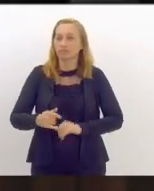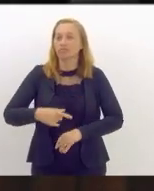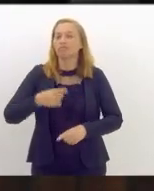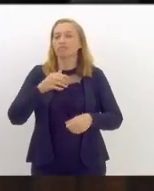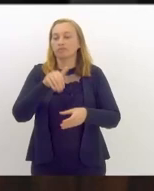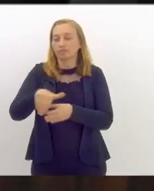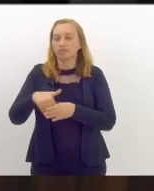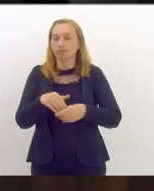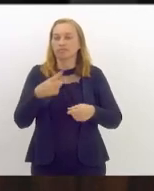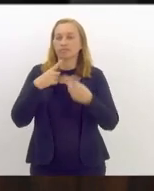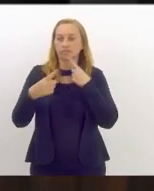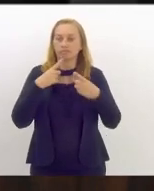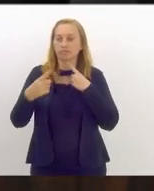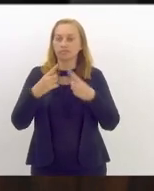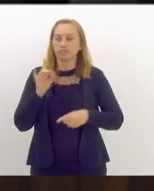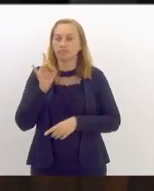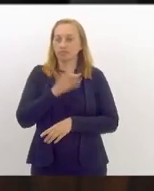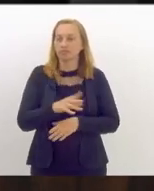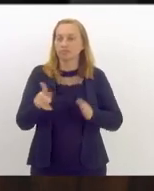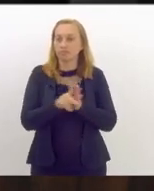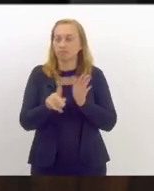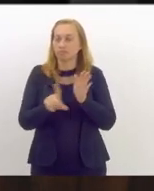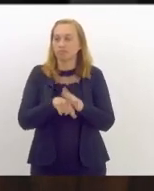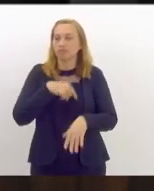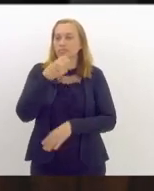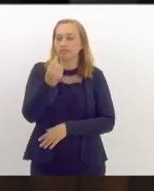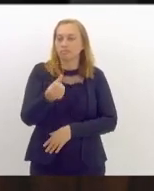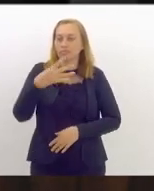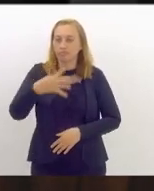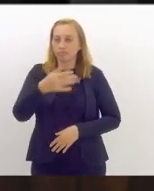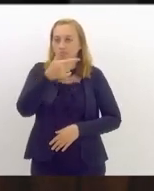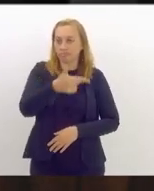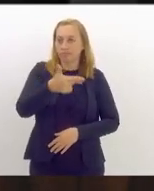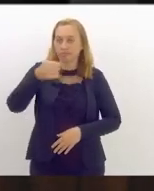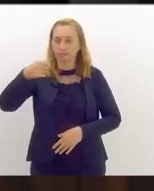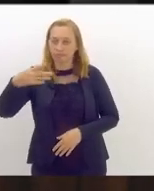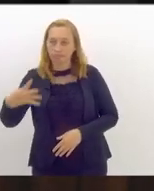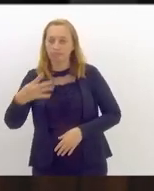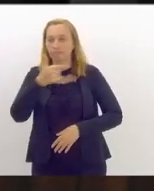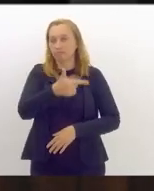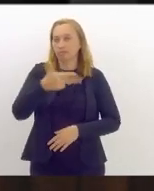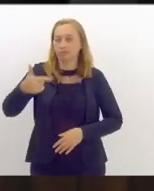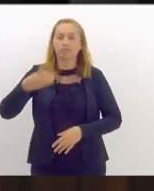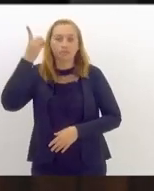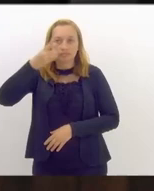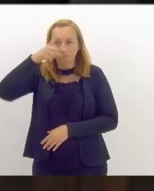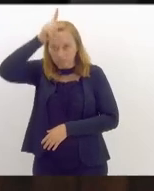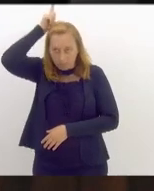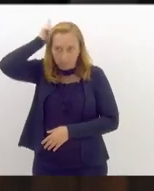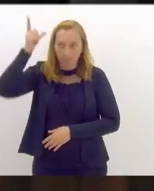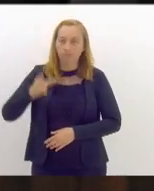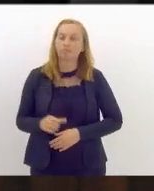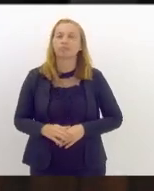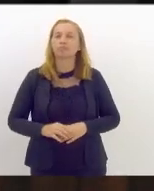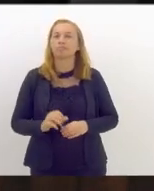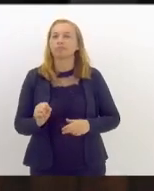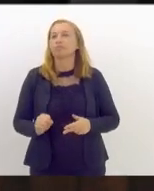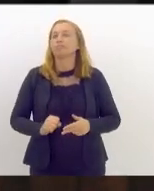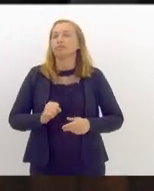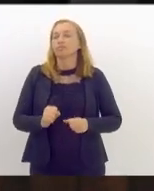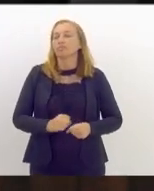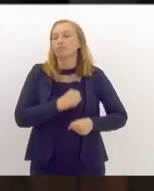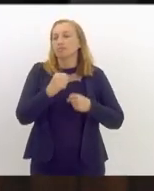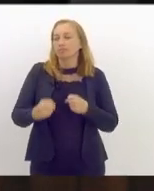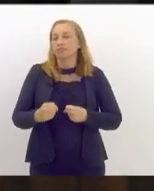de urgência em votação e discussão única projeto de lei 64 14 de 22 de autoria Deputado Luiz Paulo que dispõe poder de polícia